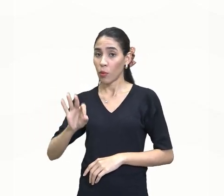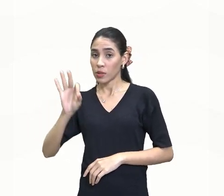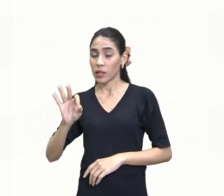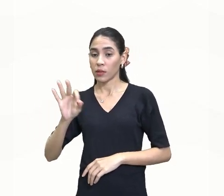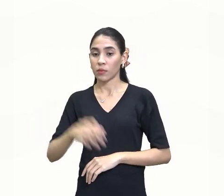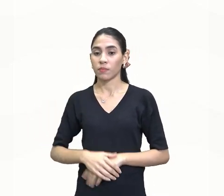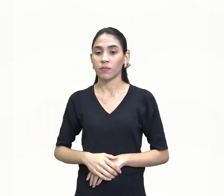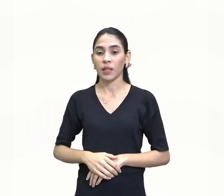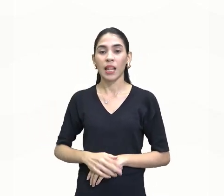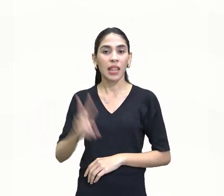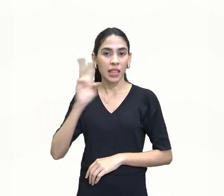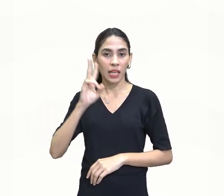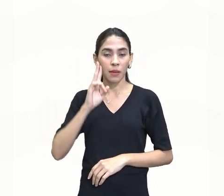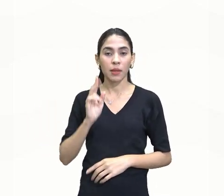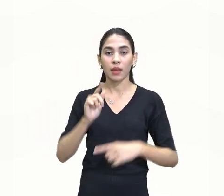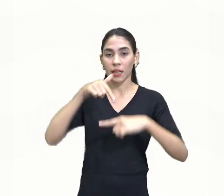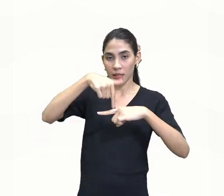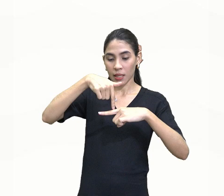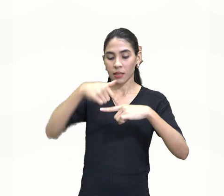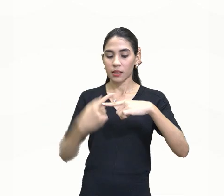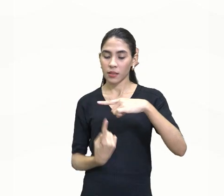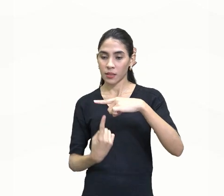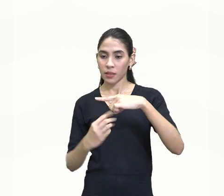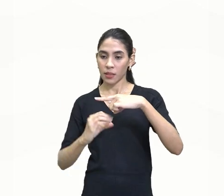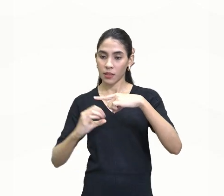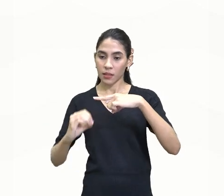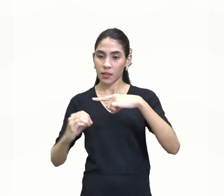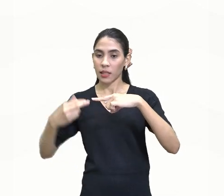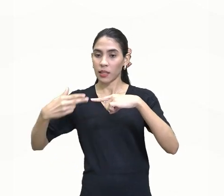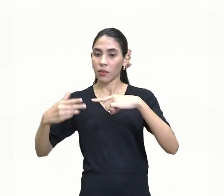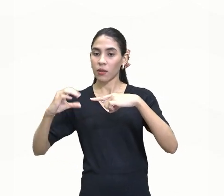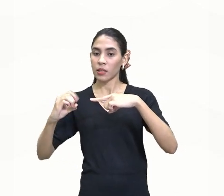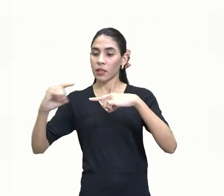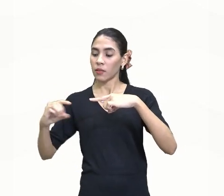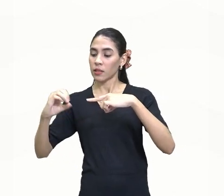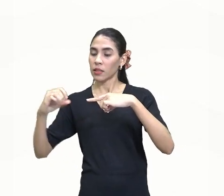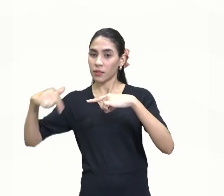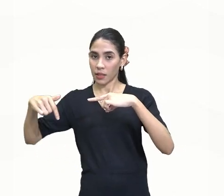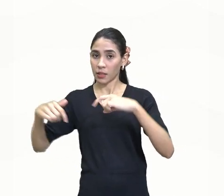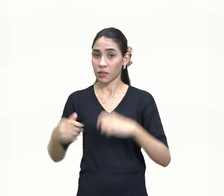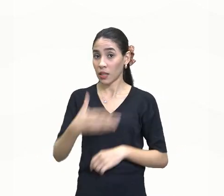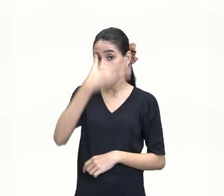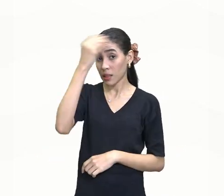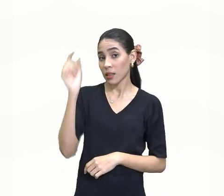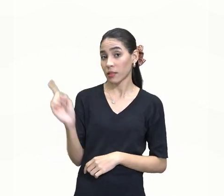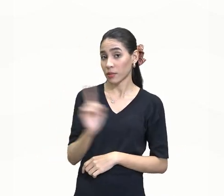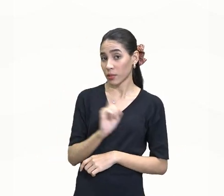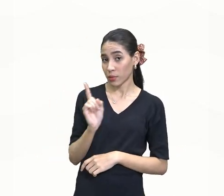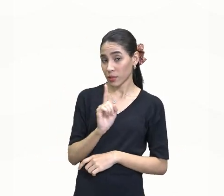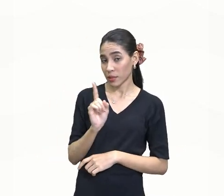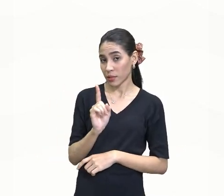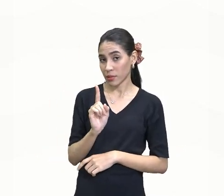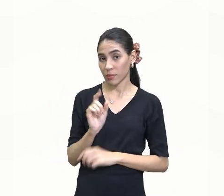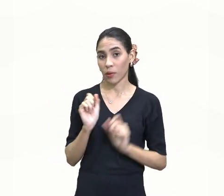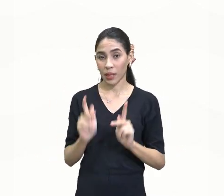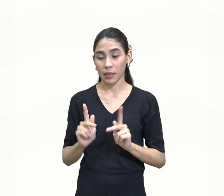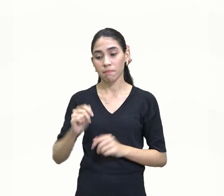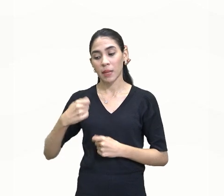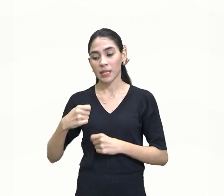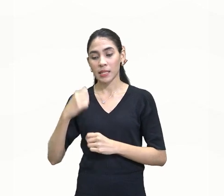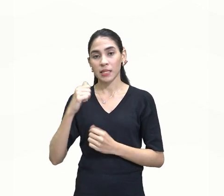100 e 7 sobre 100 é igual a 0,07, tá? Não esqueçam de passar isso para a